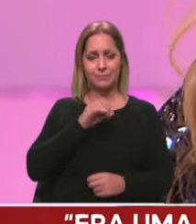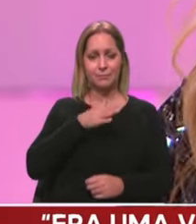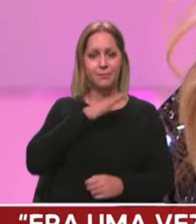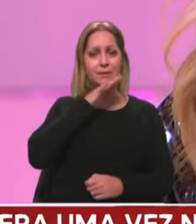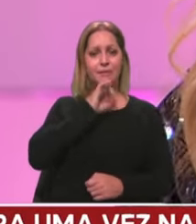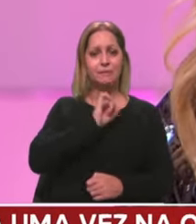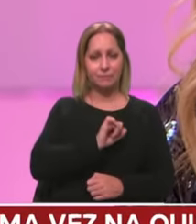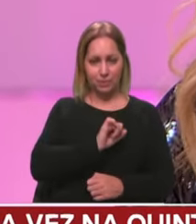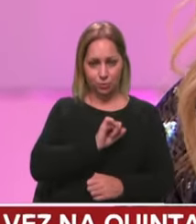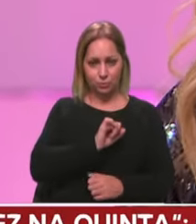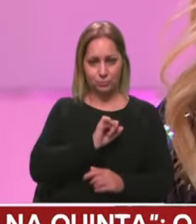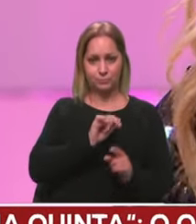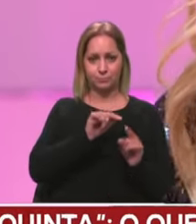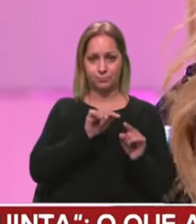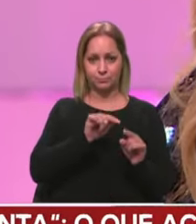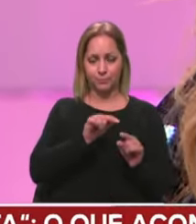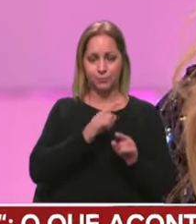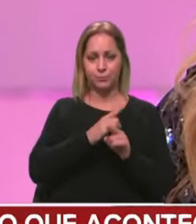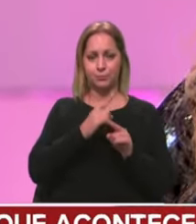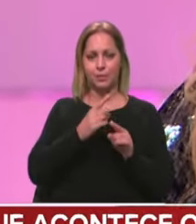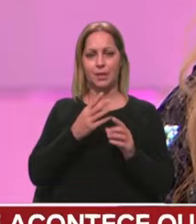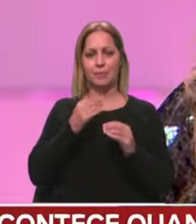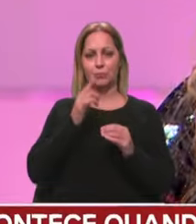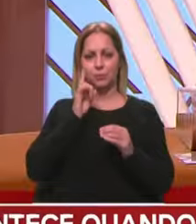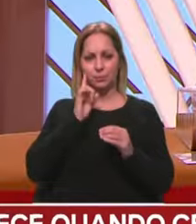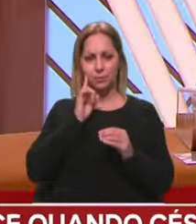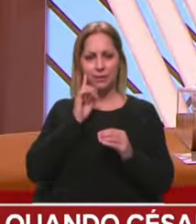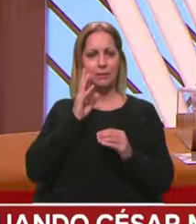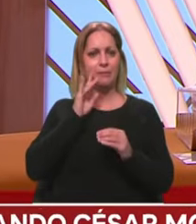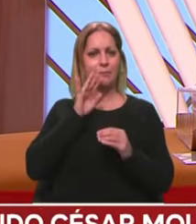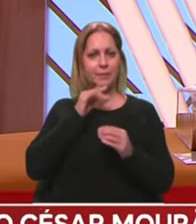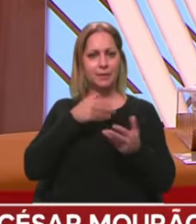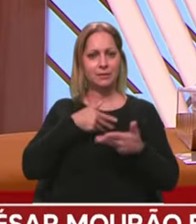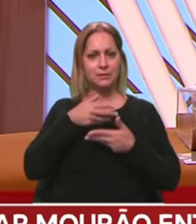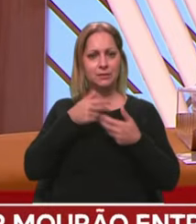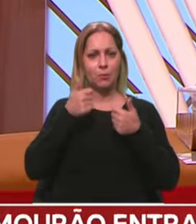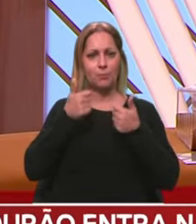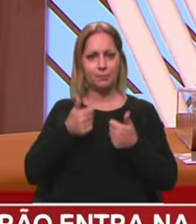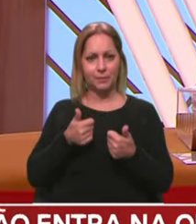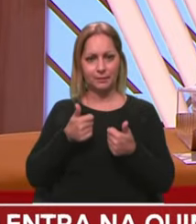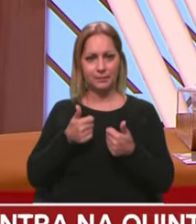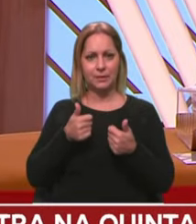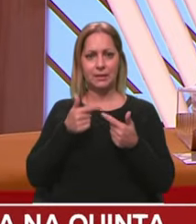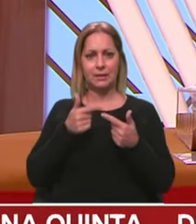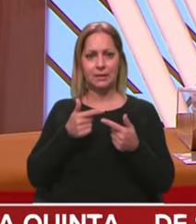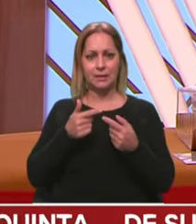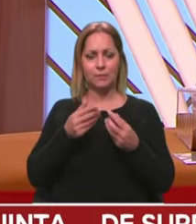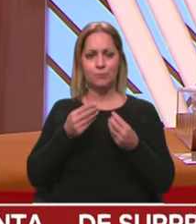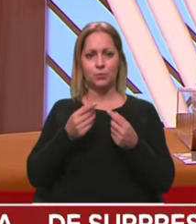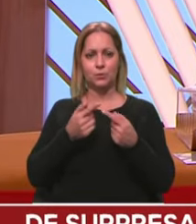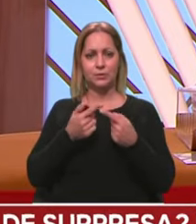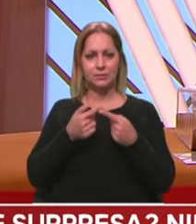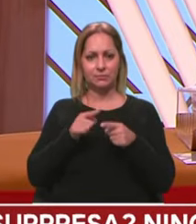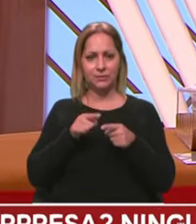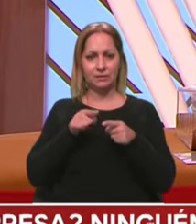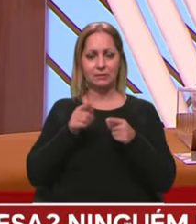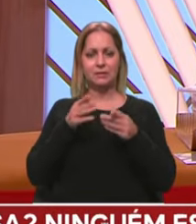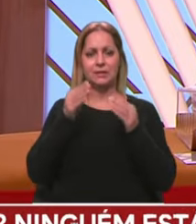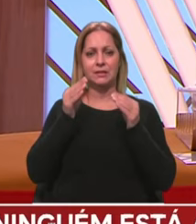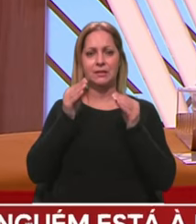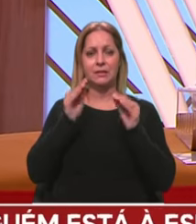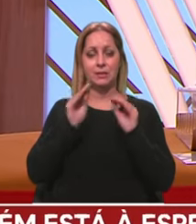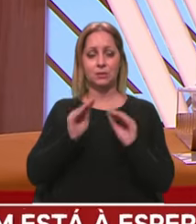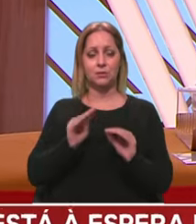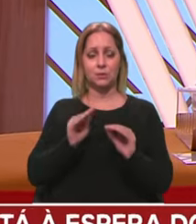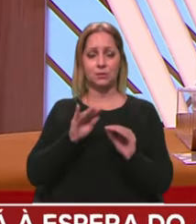realmente é muito importante os pais darem-se bem é é uma diferença abismal na educação deles e temos todos a ganhar com